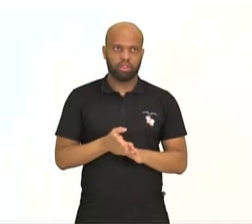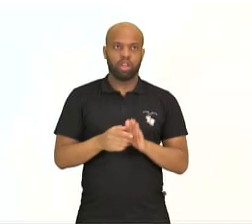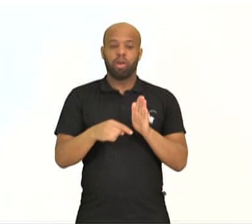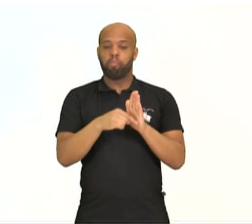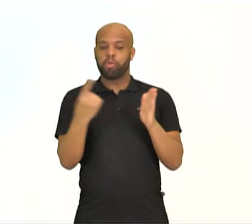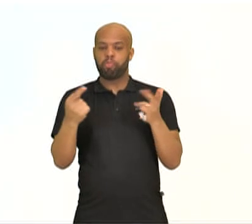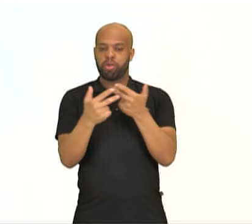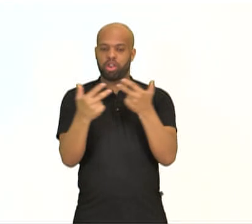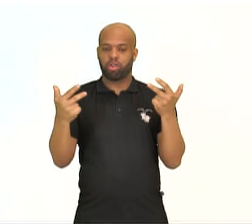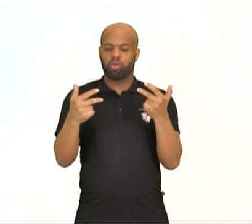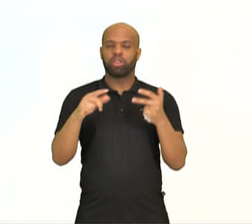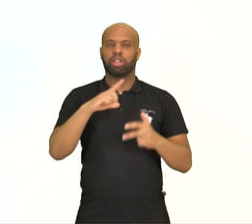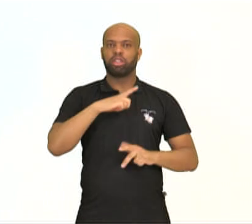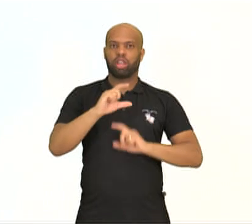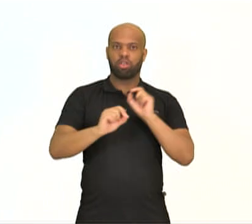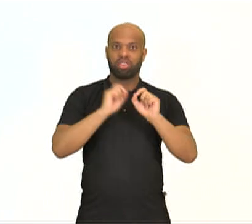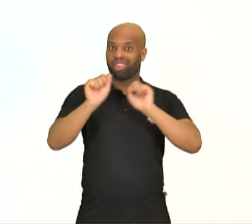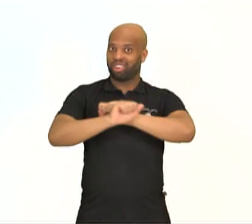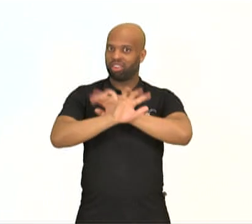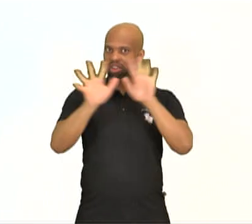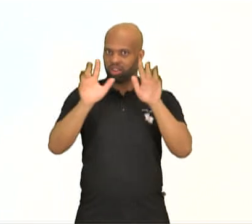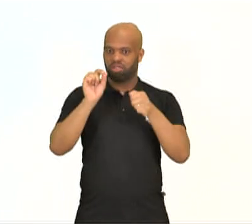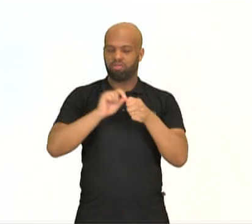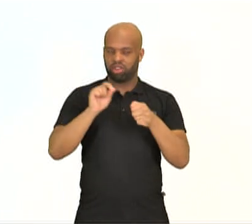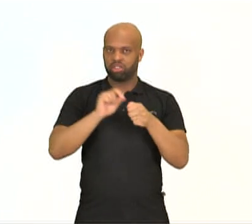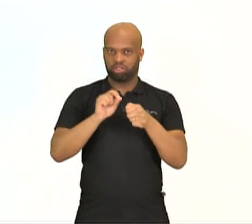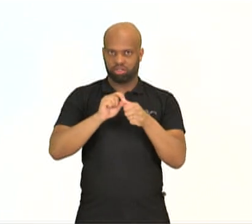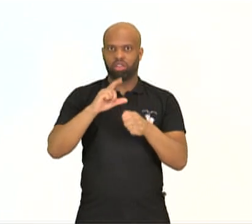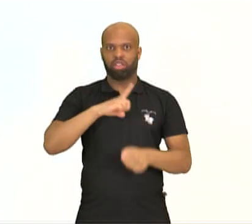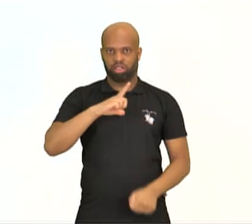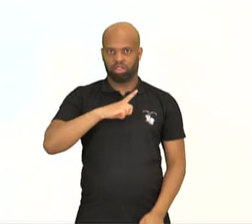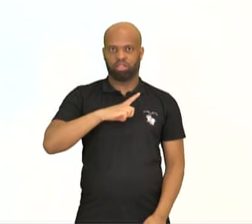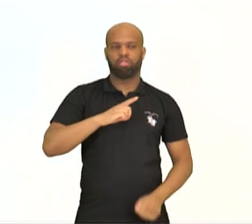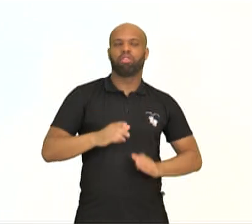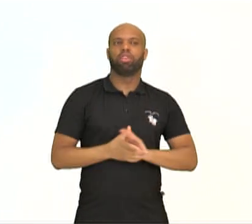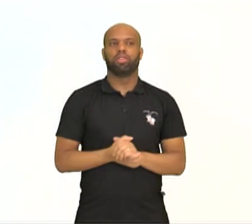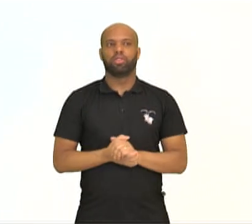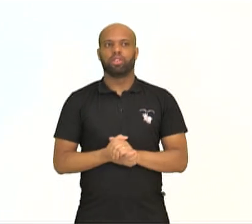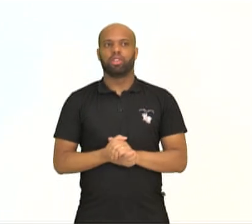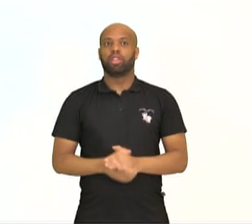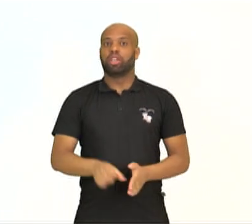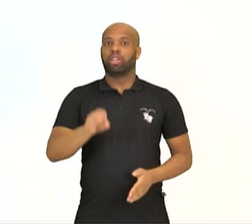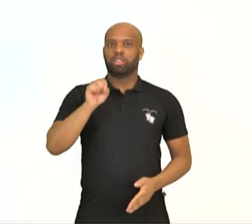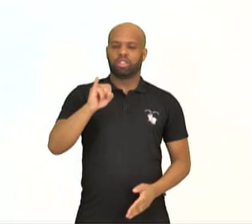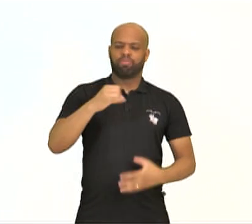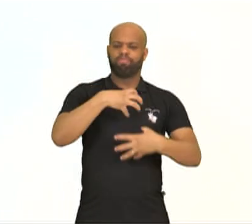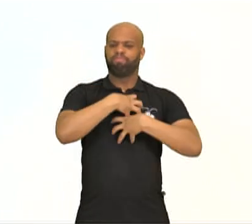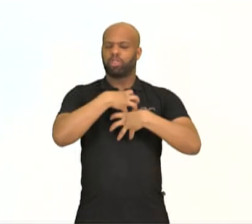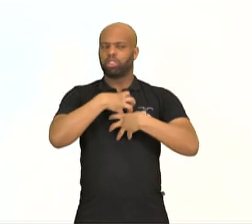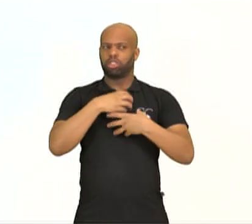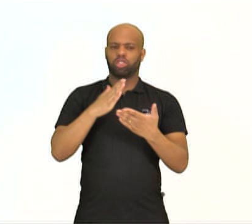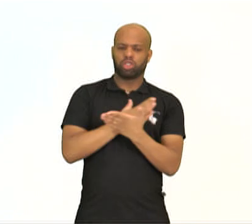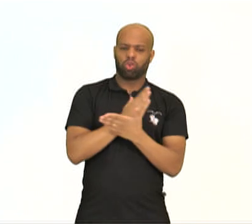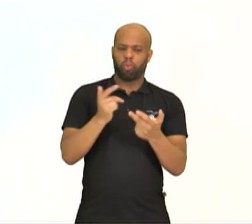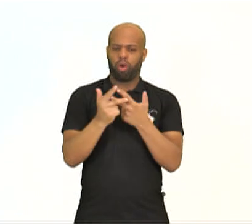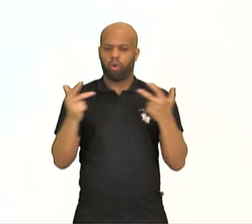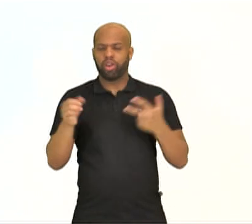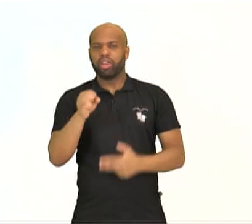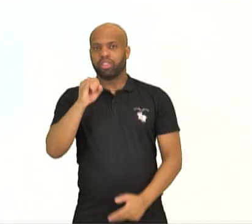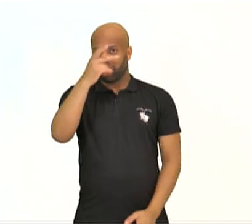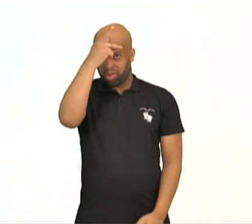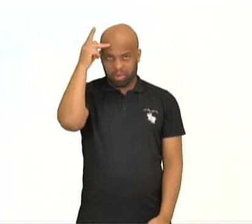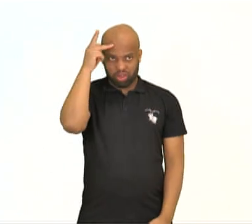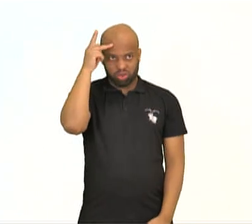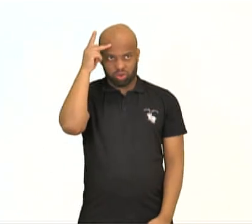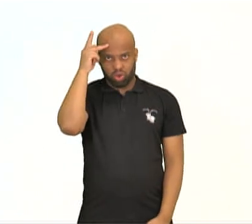Primeiro ponto que devemos ter bem claro em mente. Em caso de sintomas, mesmo que a pessoa